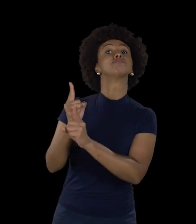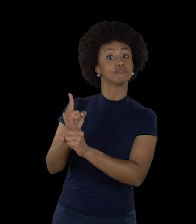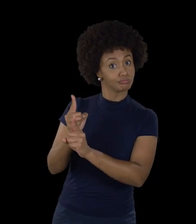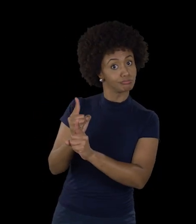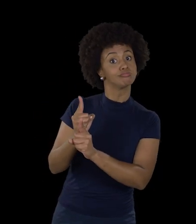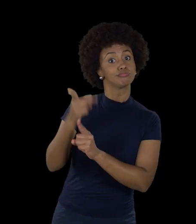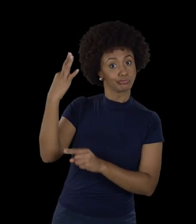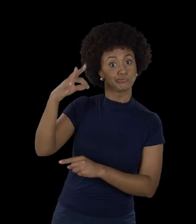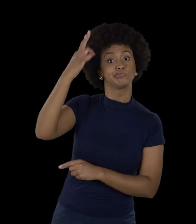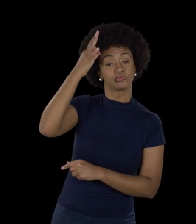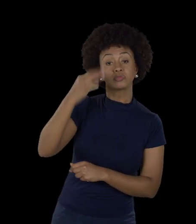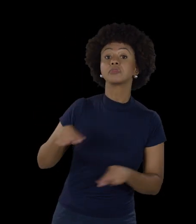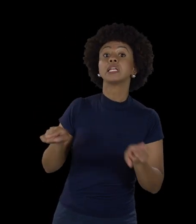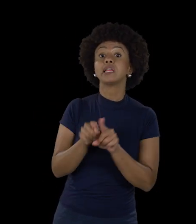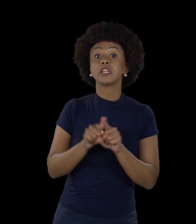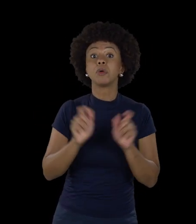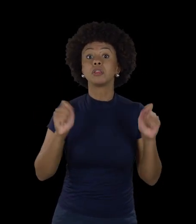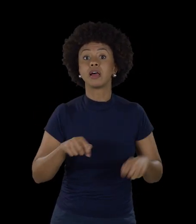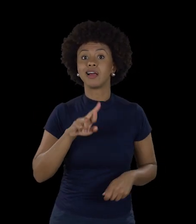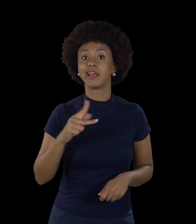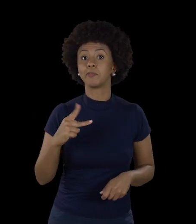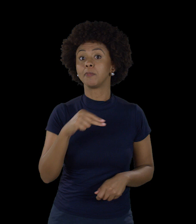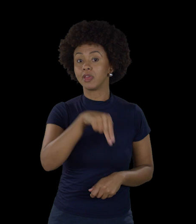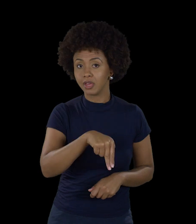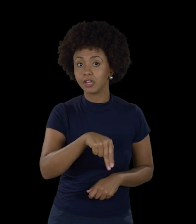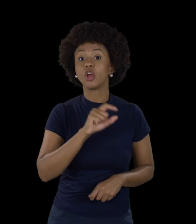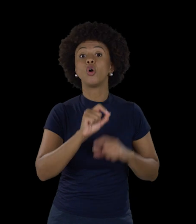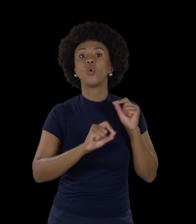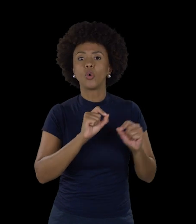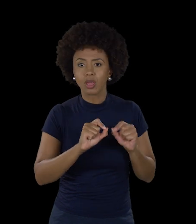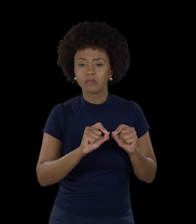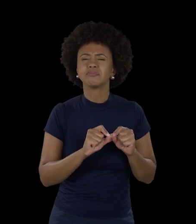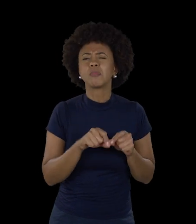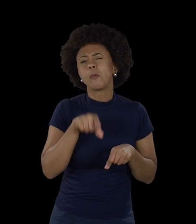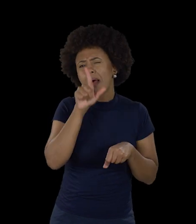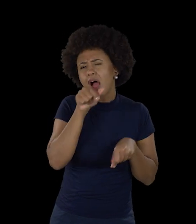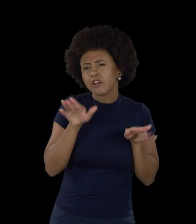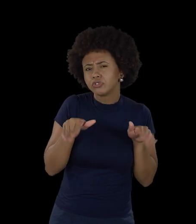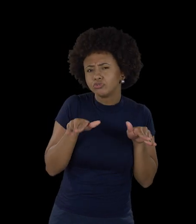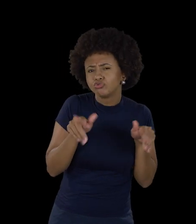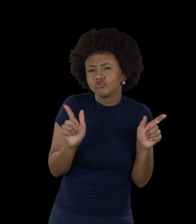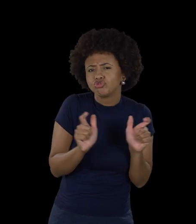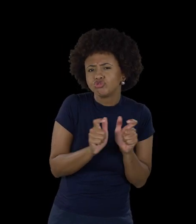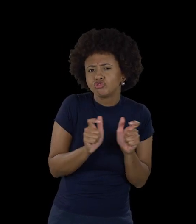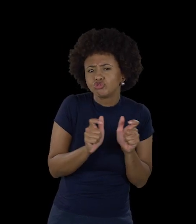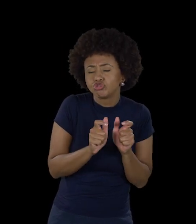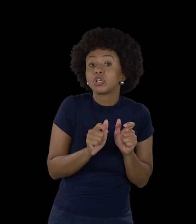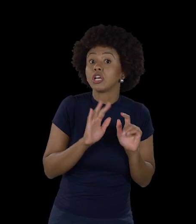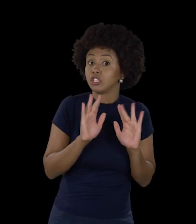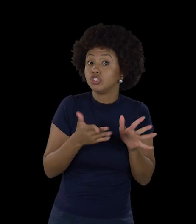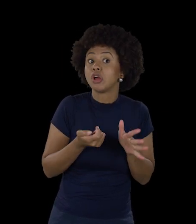uma reserva no norte do estado. Ou mesmo podemos encontrar numa RPPN a saíra apunhalada, uma